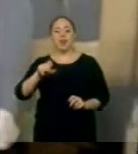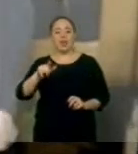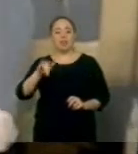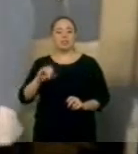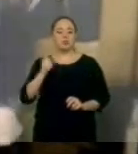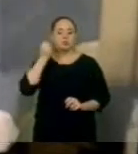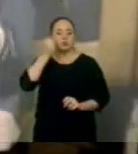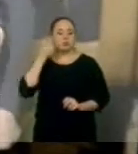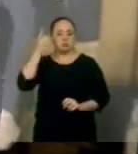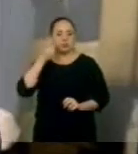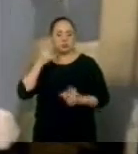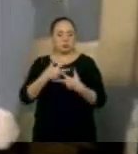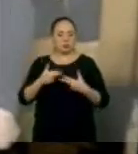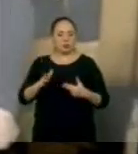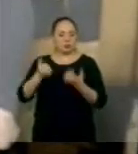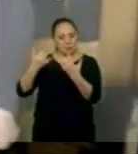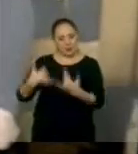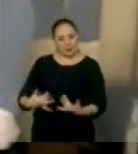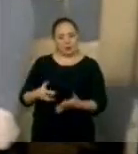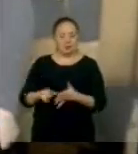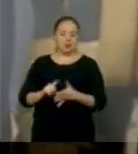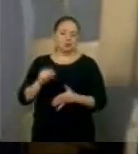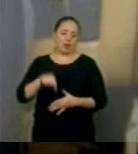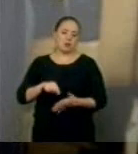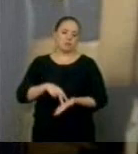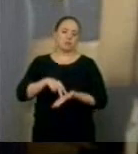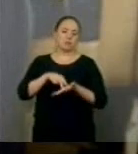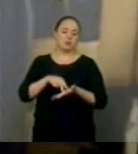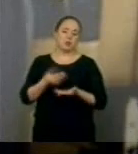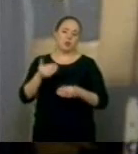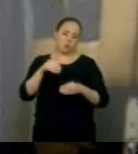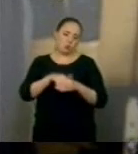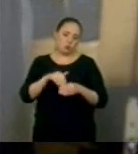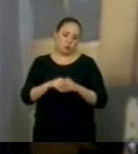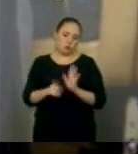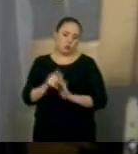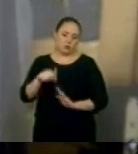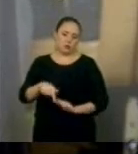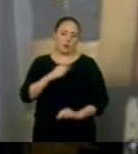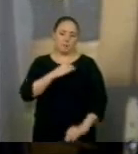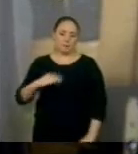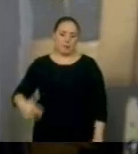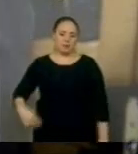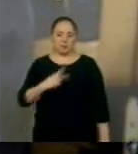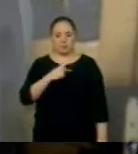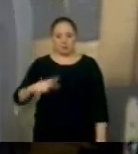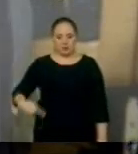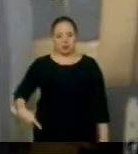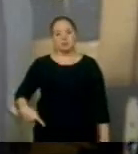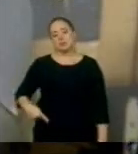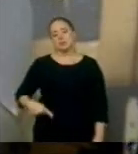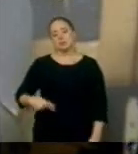na linha, inclusive, do que já foi aqui mencionado da tribuna, em voto exarado pela ilustre ministra presidente no habeas